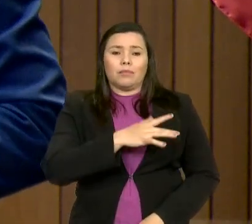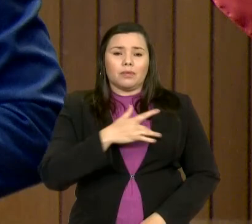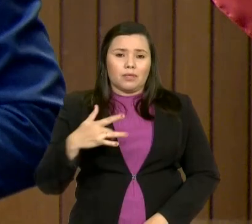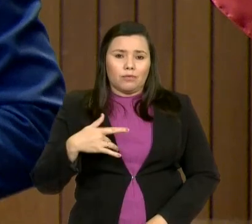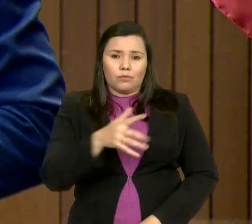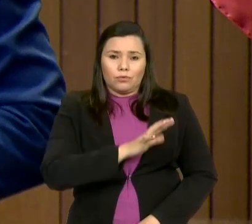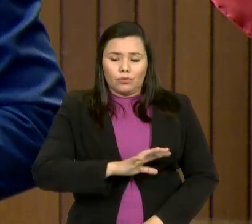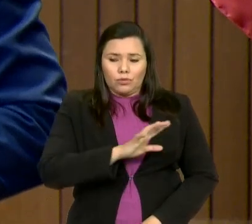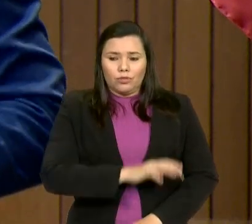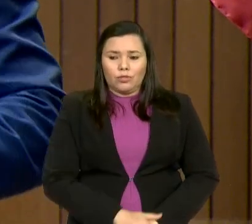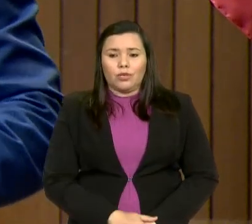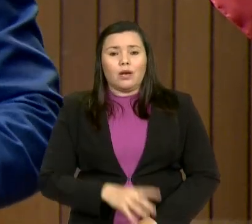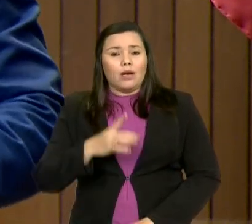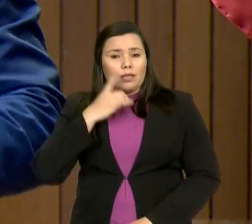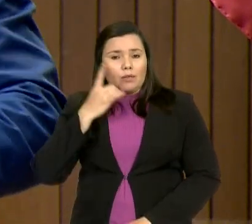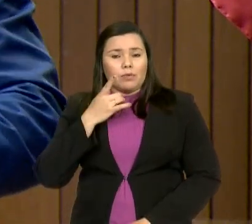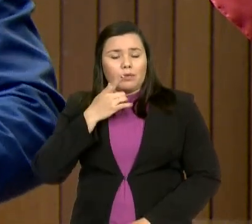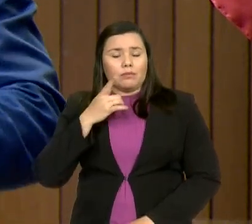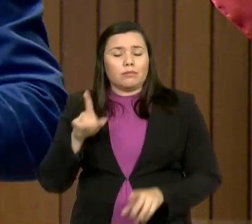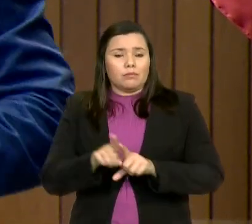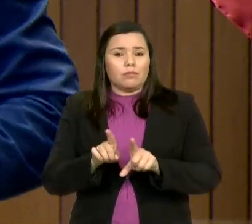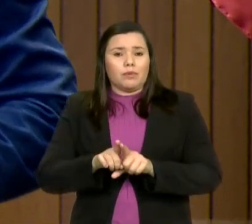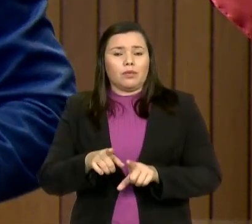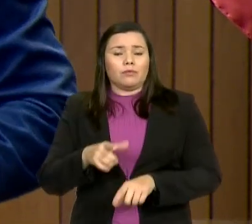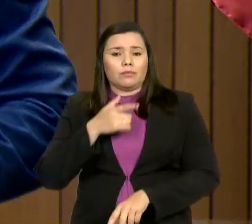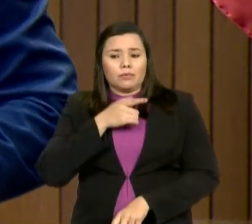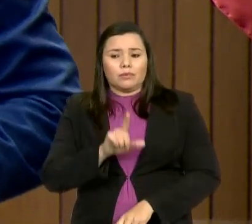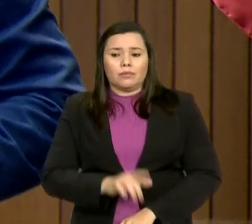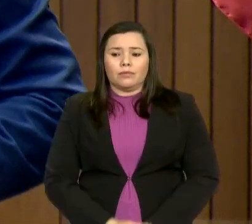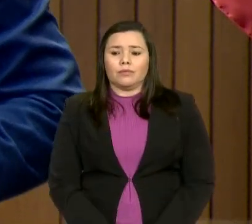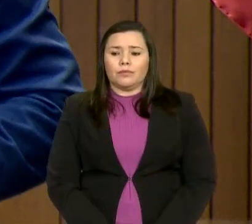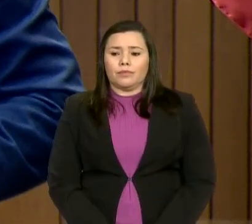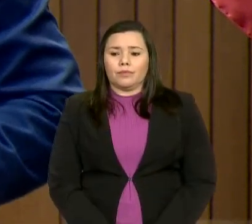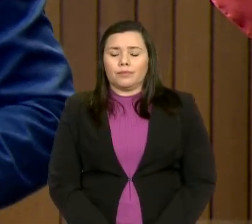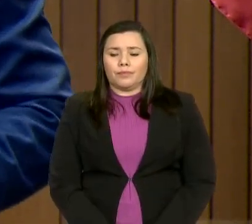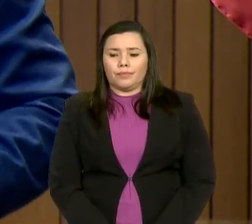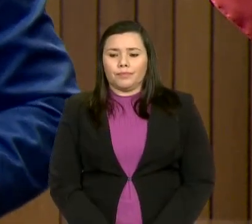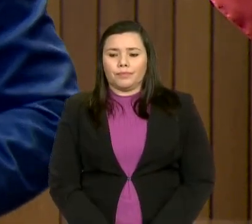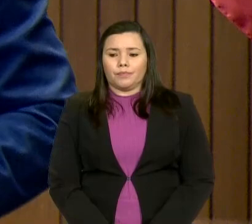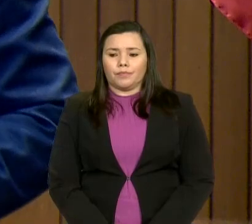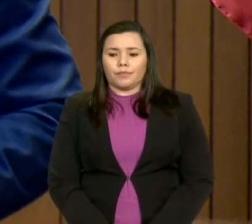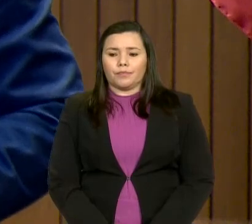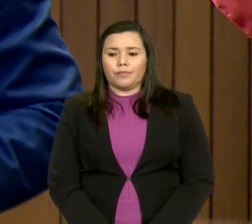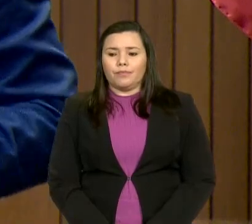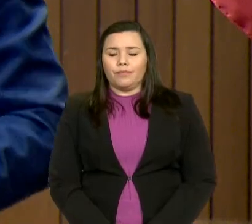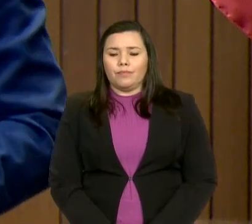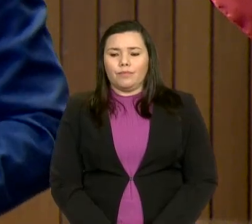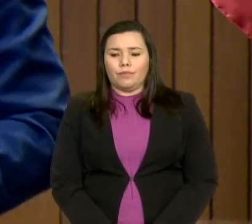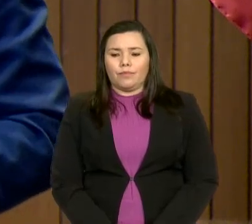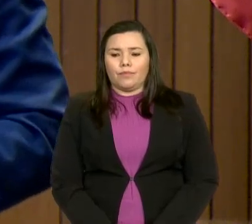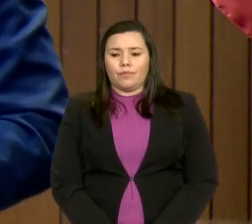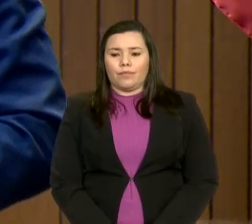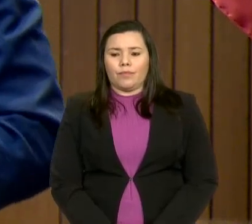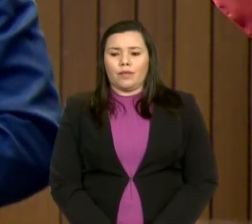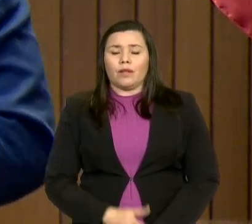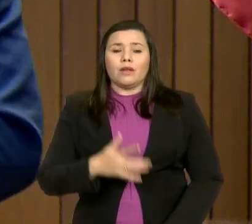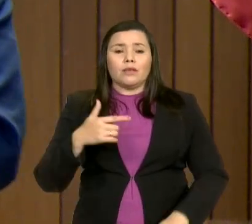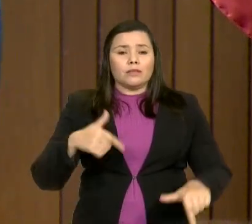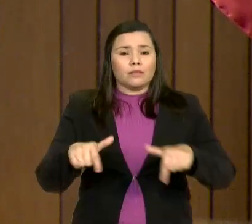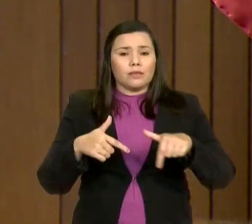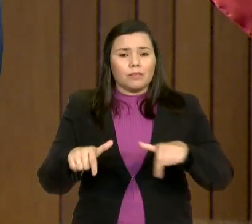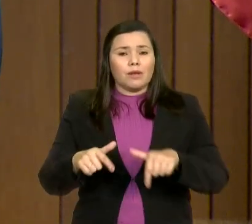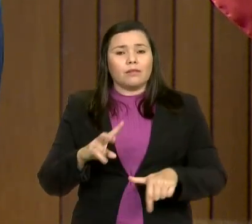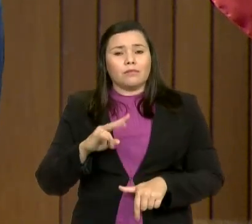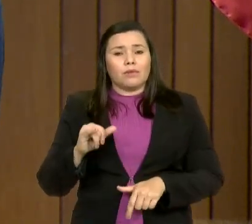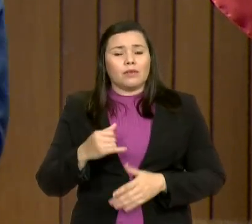deixar a UTI deixar de funcionar. E destacar que essas ações vão fazer com que a UTI